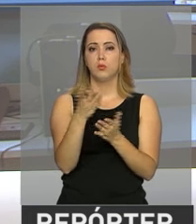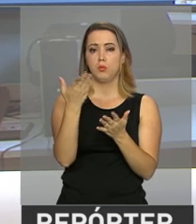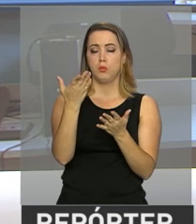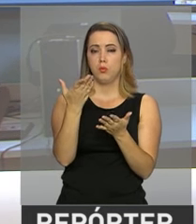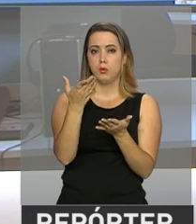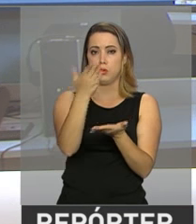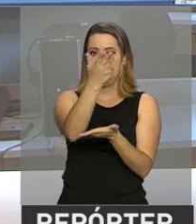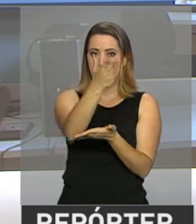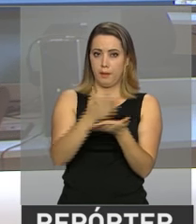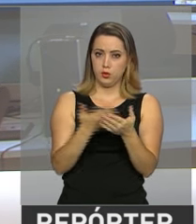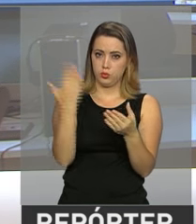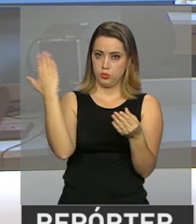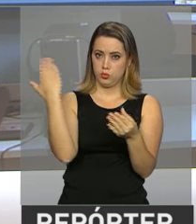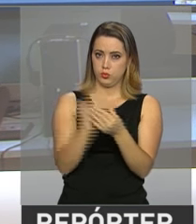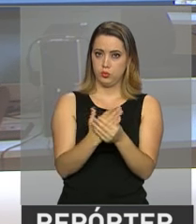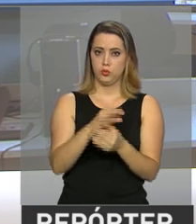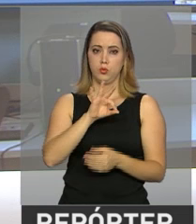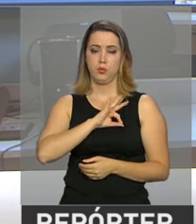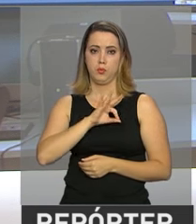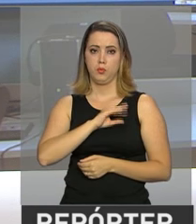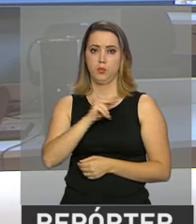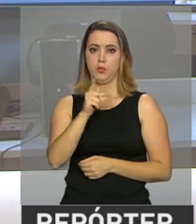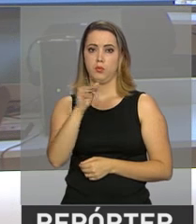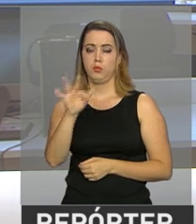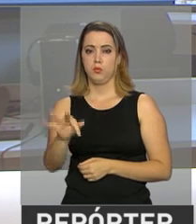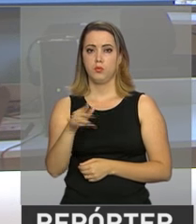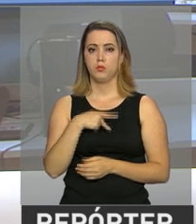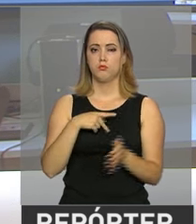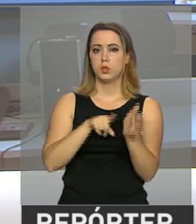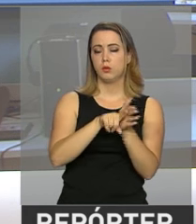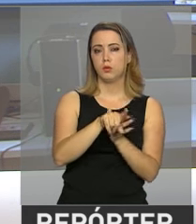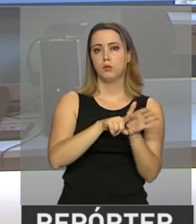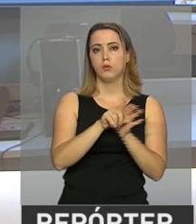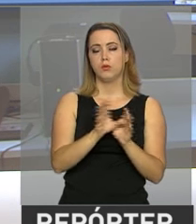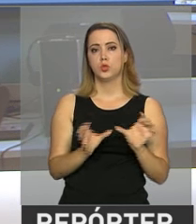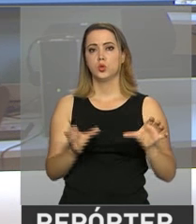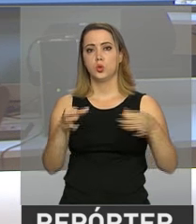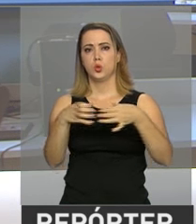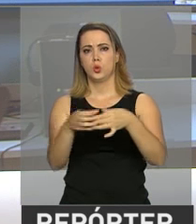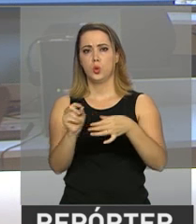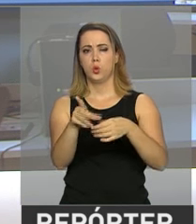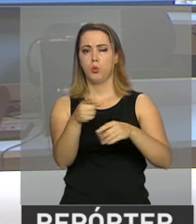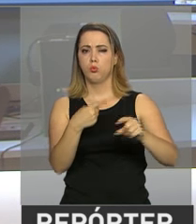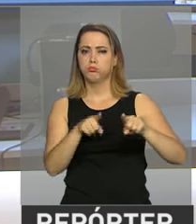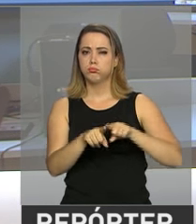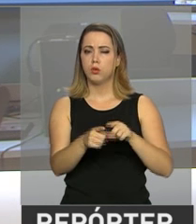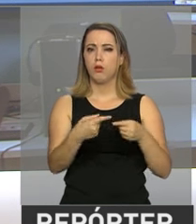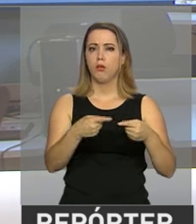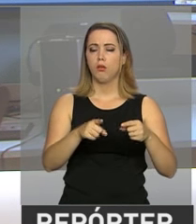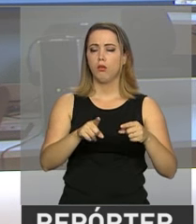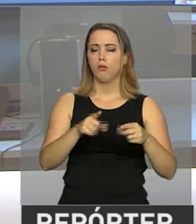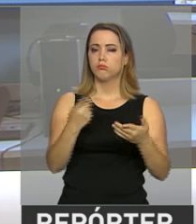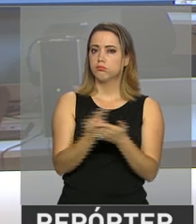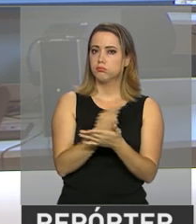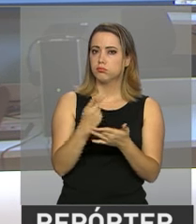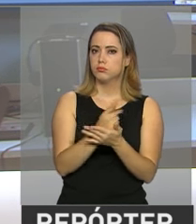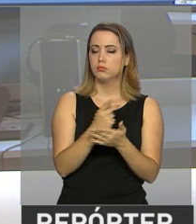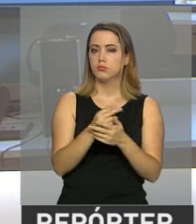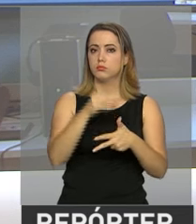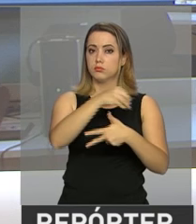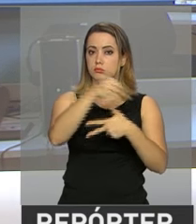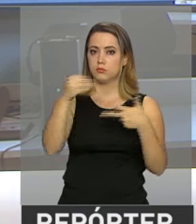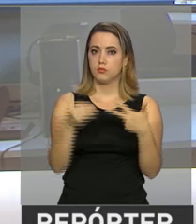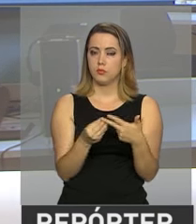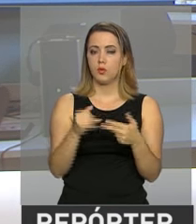Polícia Federal que investiga quadrilhas envolvidas em fraudes praticadas contra o Exame Nacional do Ensino Médio, o Enem.